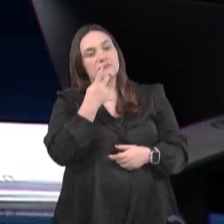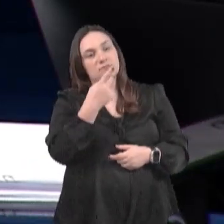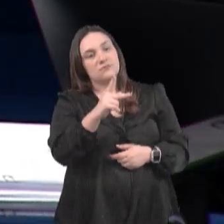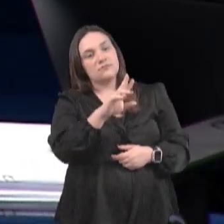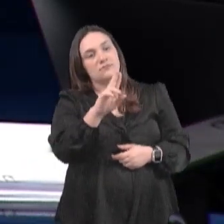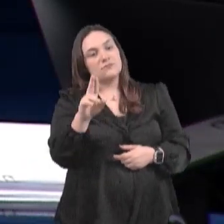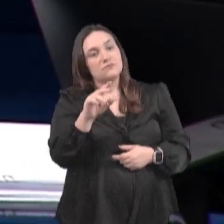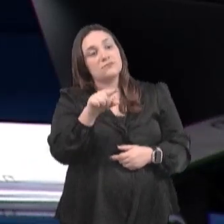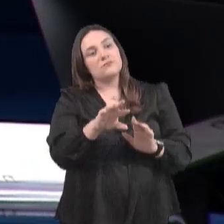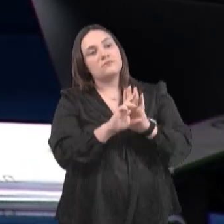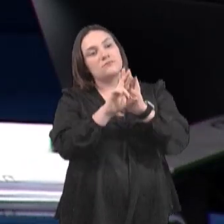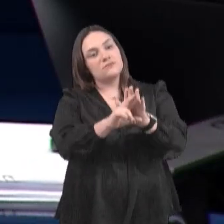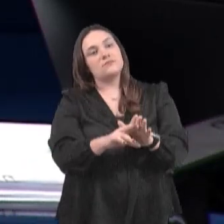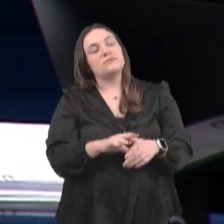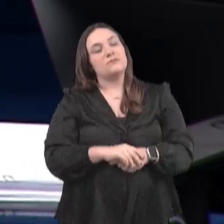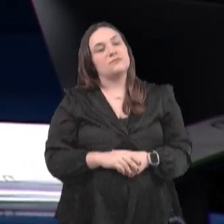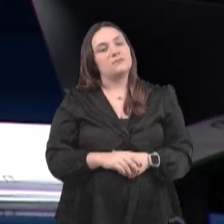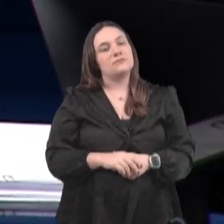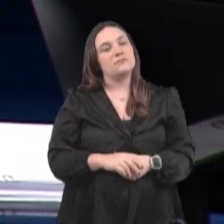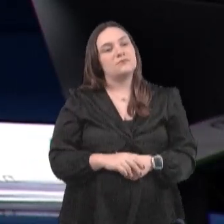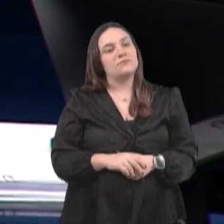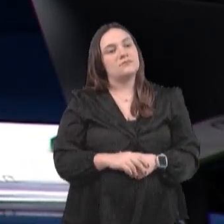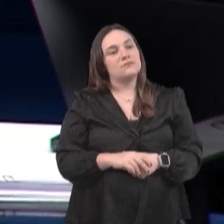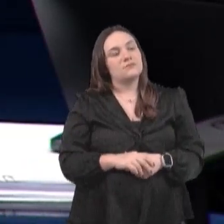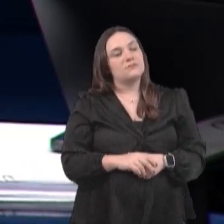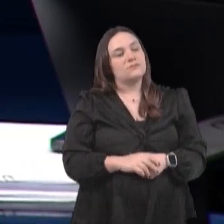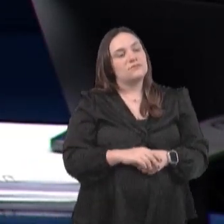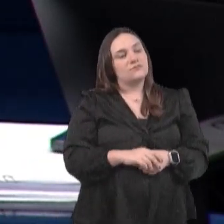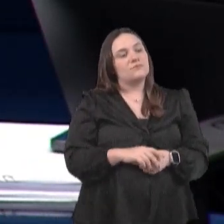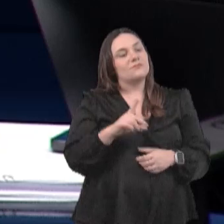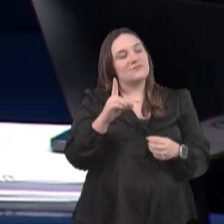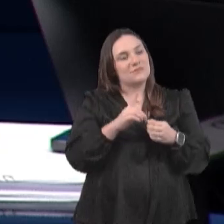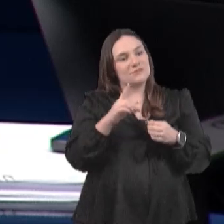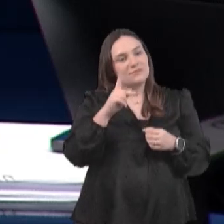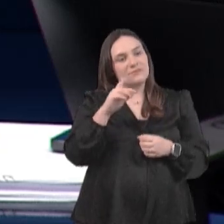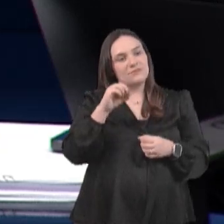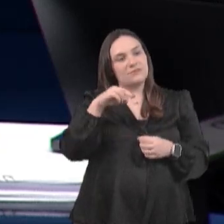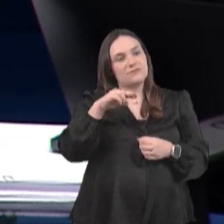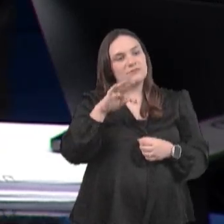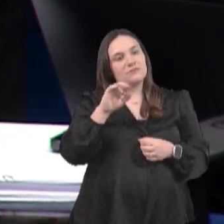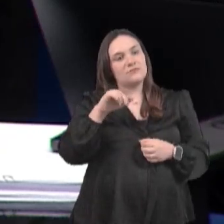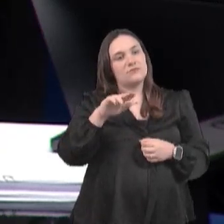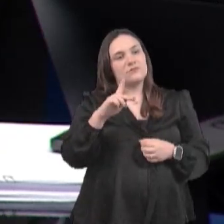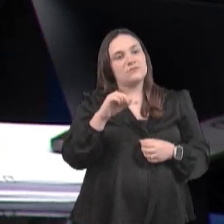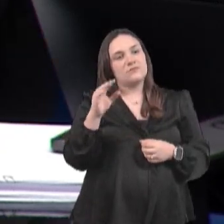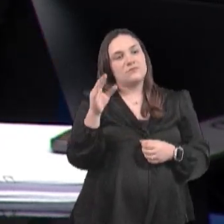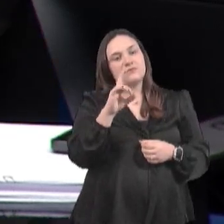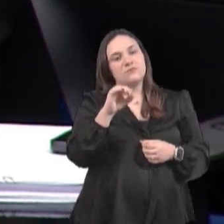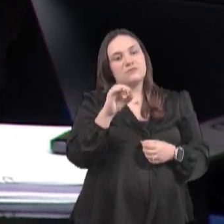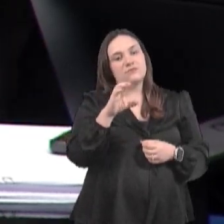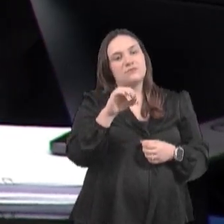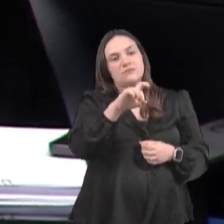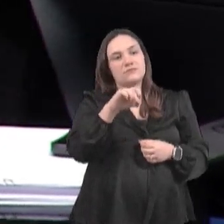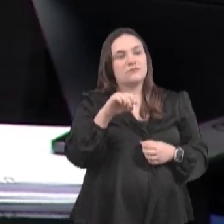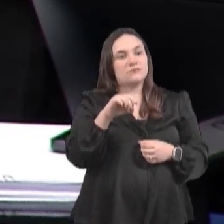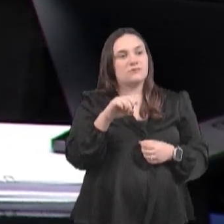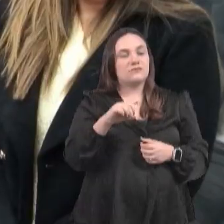falamos aqui, que representa lá a nossa Pontinha do Coxo, né, vereador Carlos? Obrigada pela